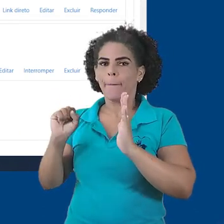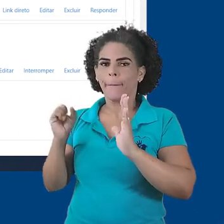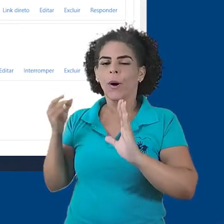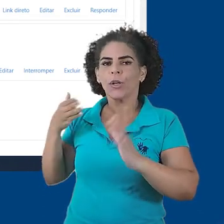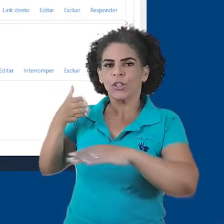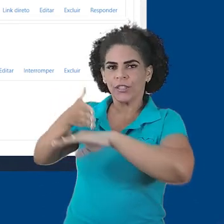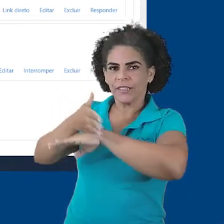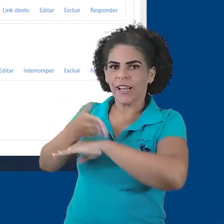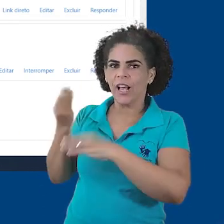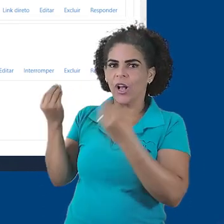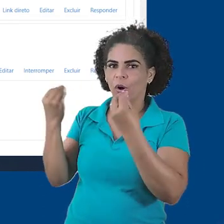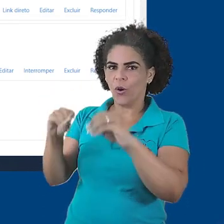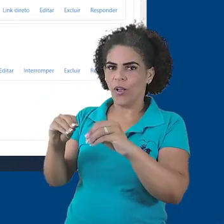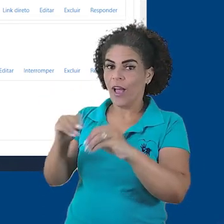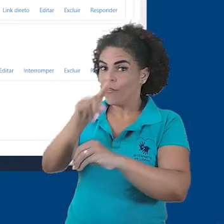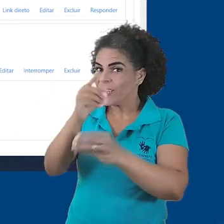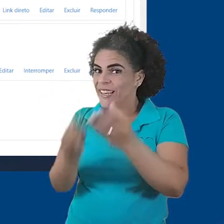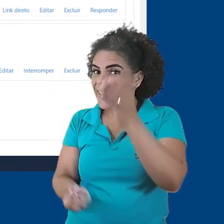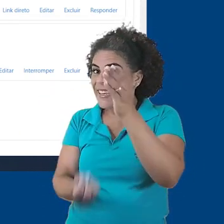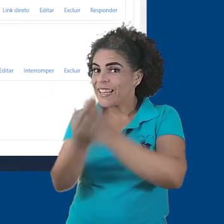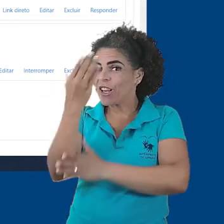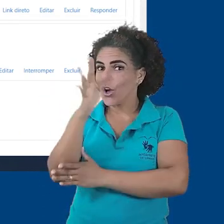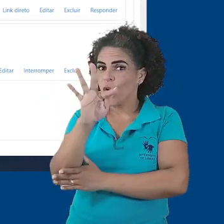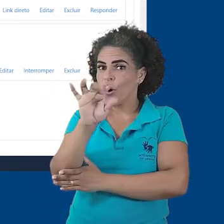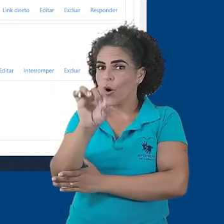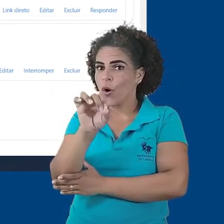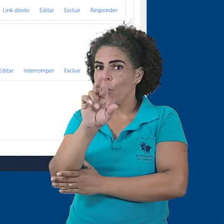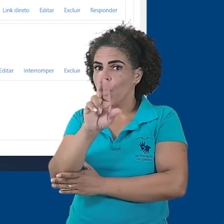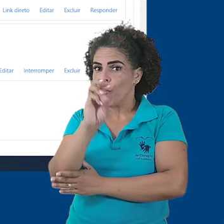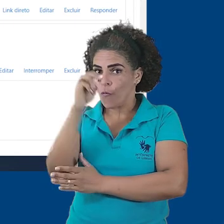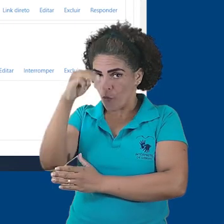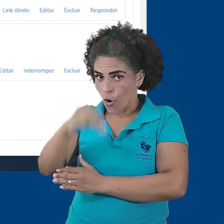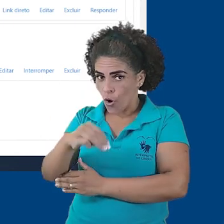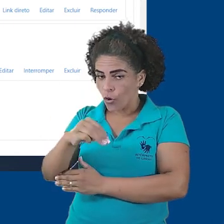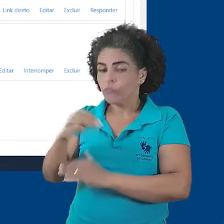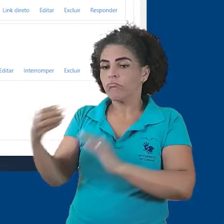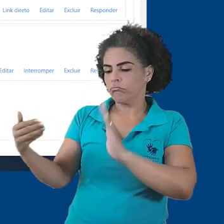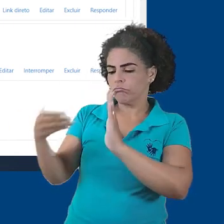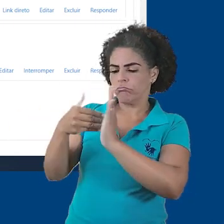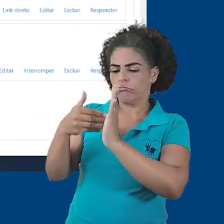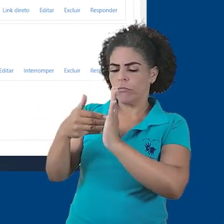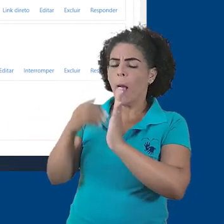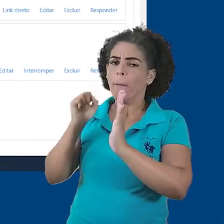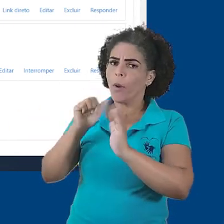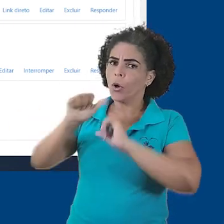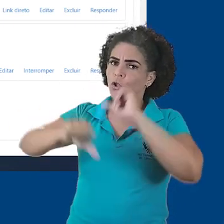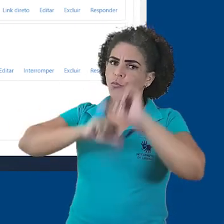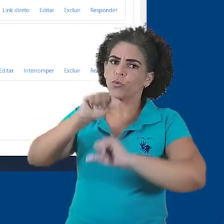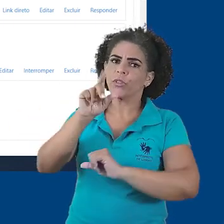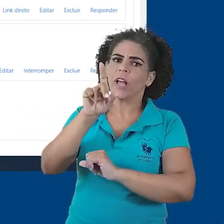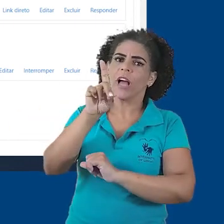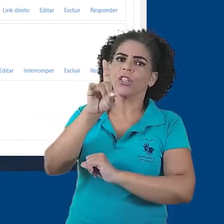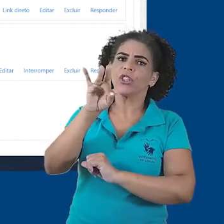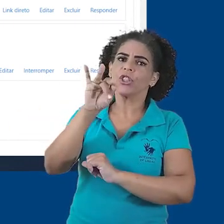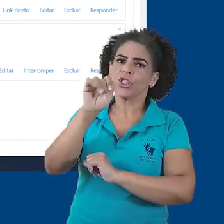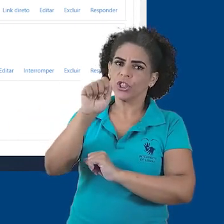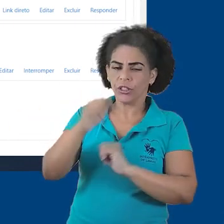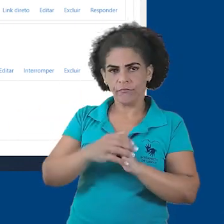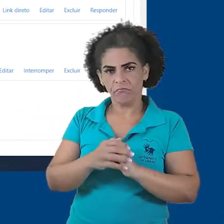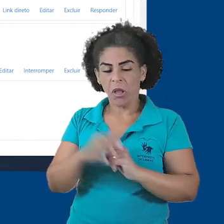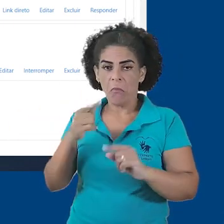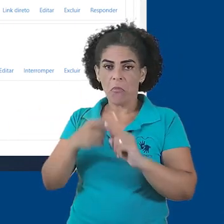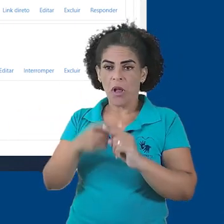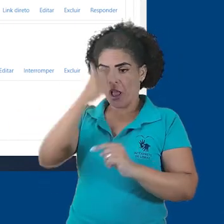tempo configuramos no momento da criação do fórum. Pode ser alterado via adição. Reparem, o